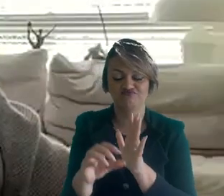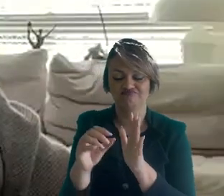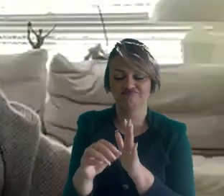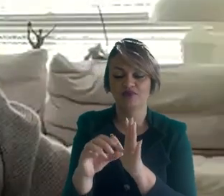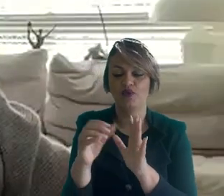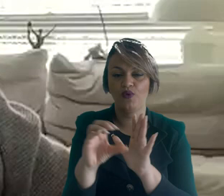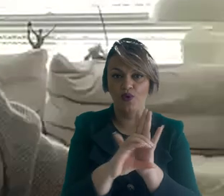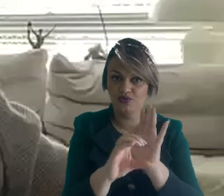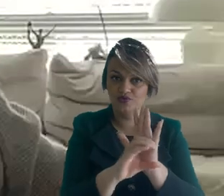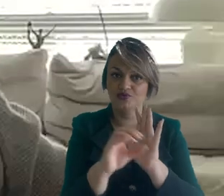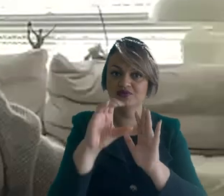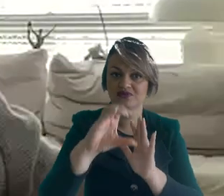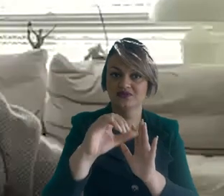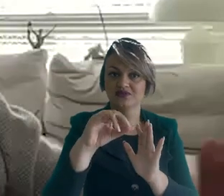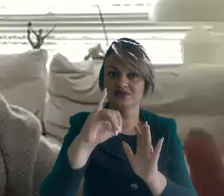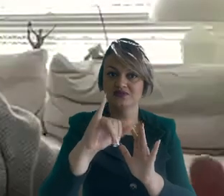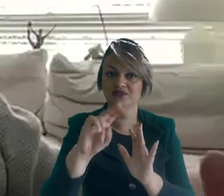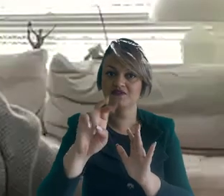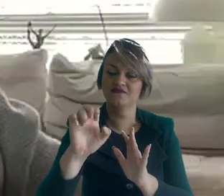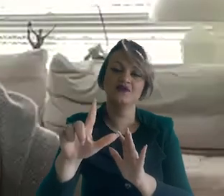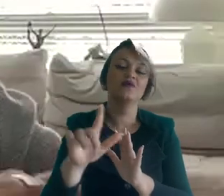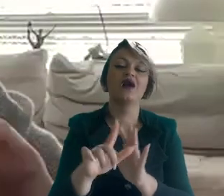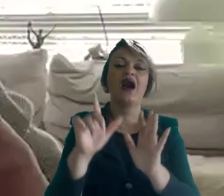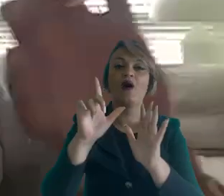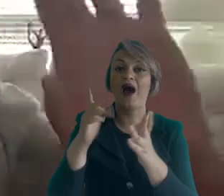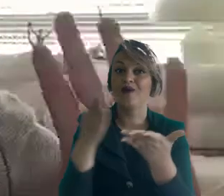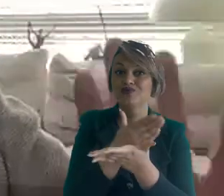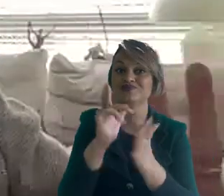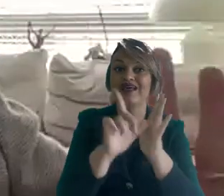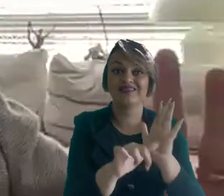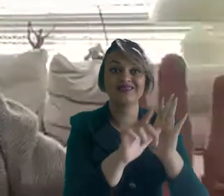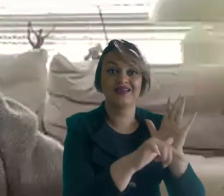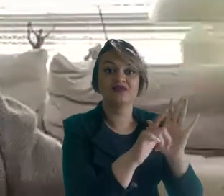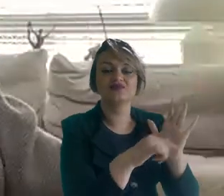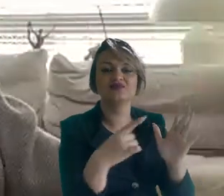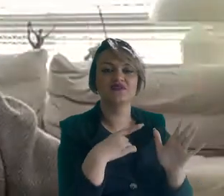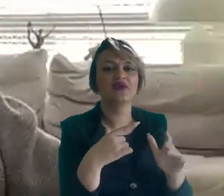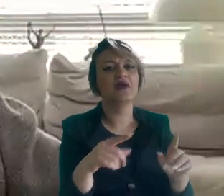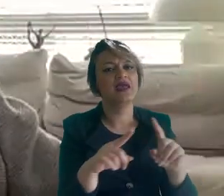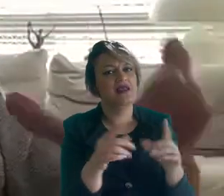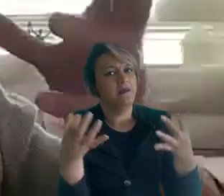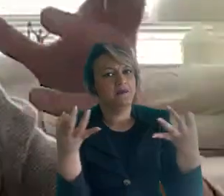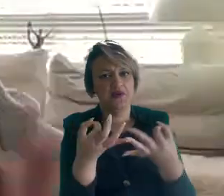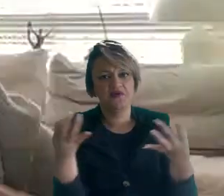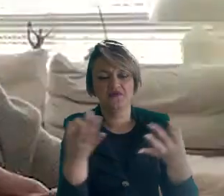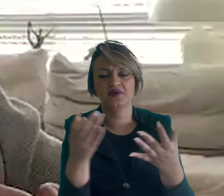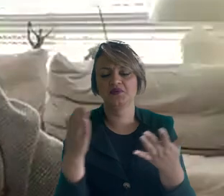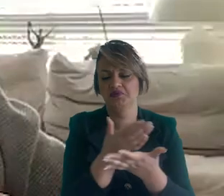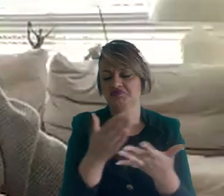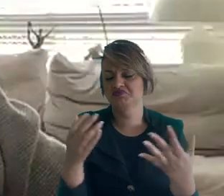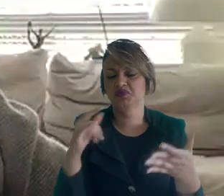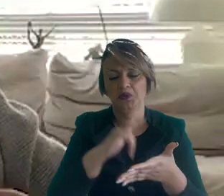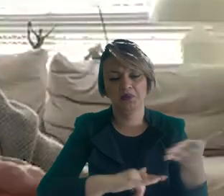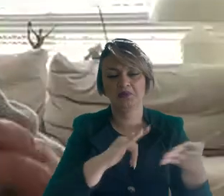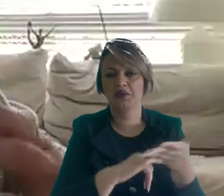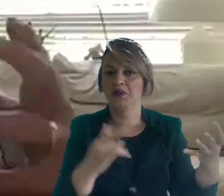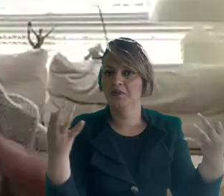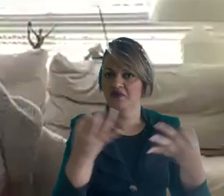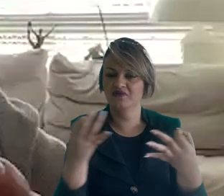ele já veio com algum atraso embora fosse uma perfeição de ordem documental